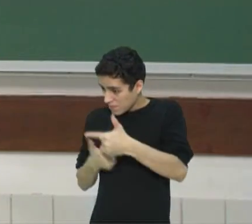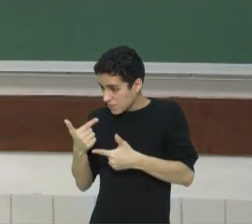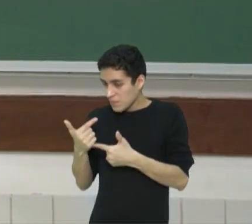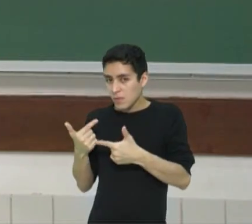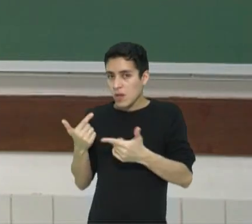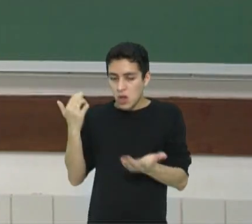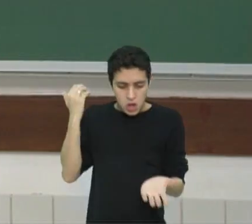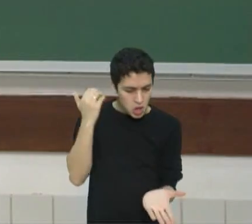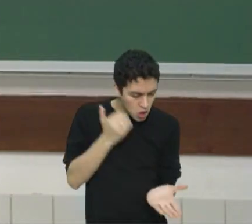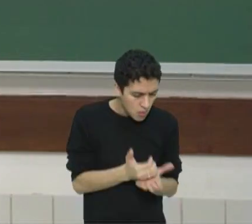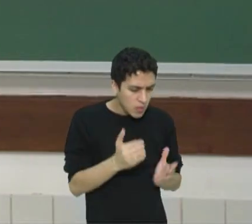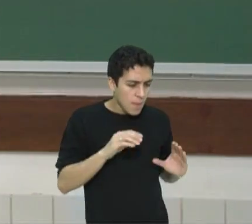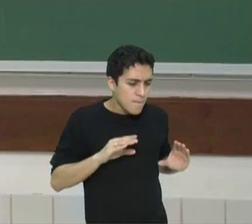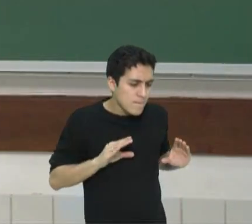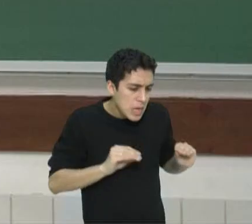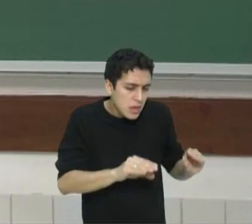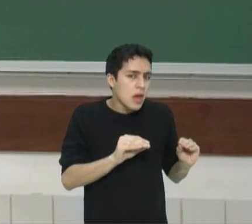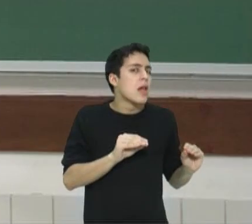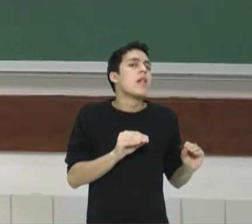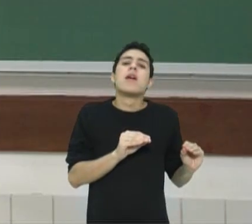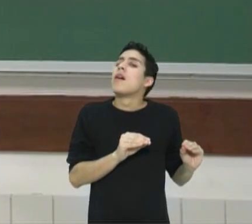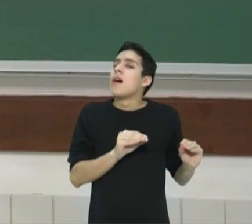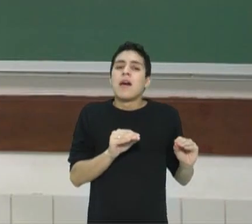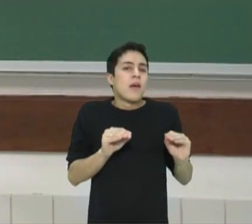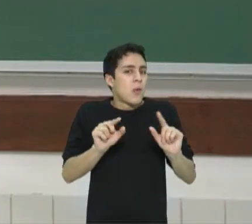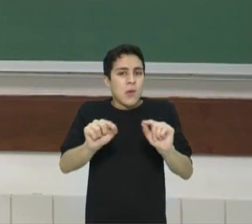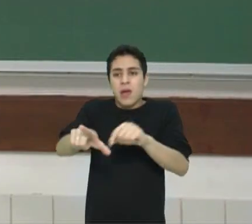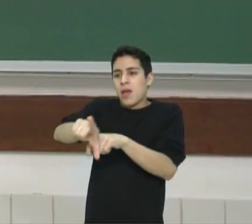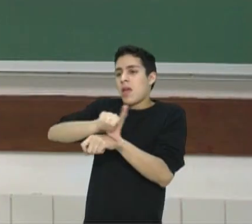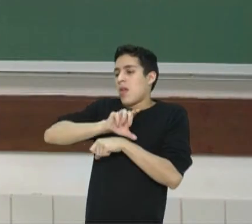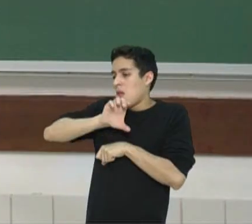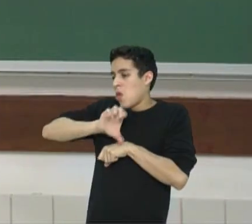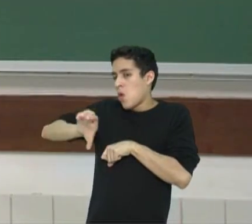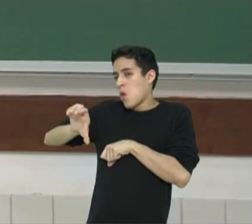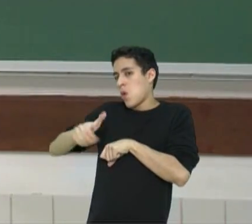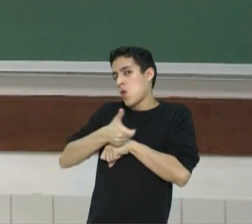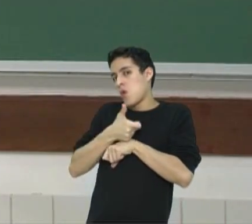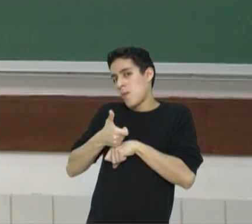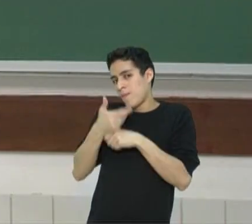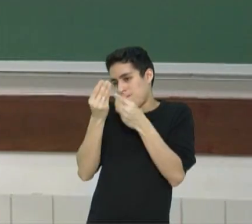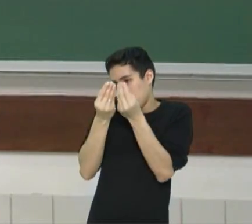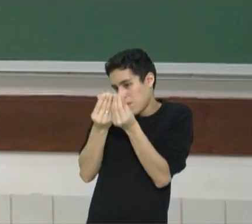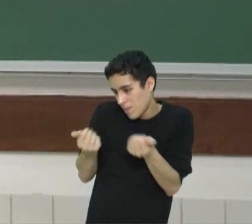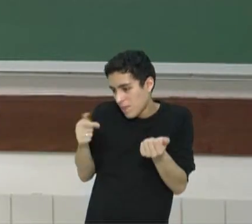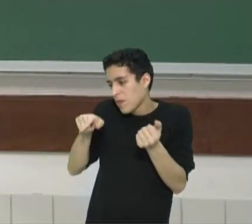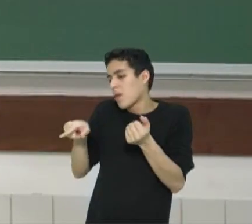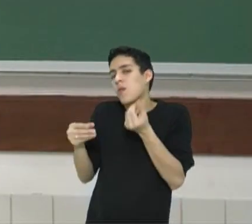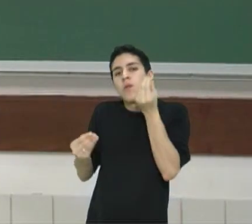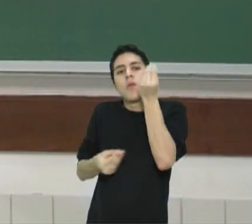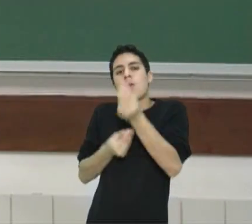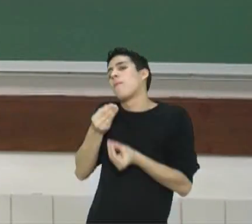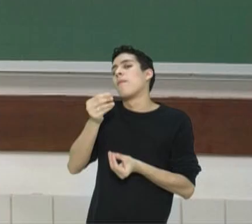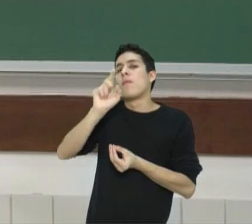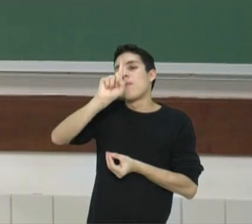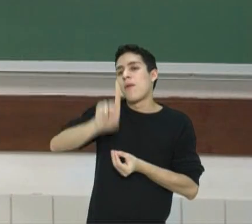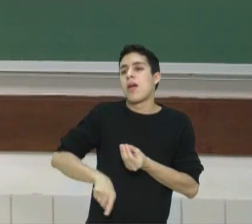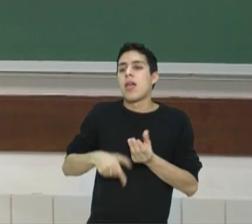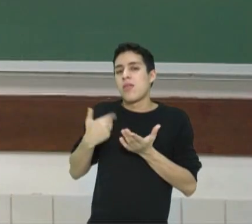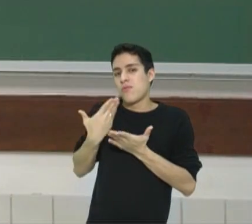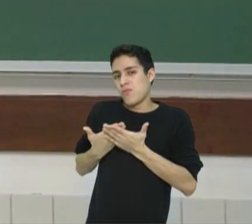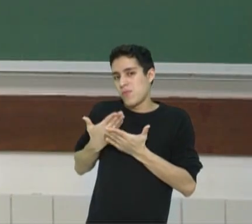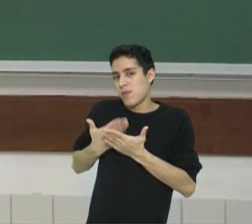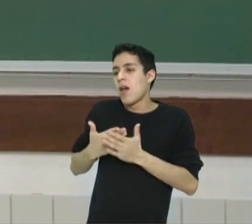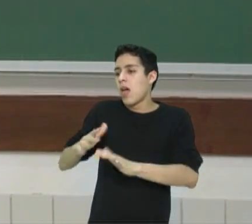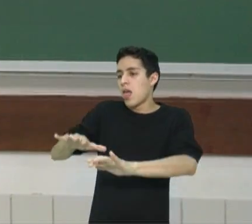de um posto de trabalho começou a operar máquinas precisa de qualificação profissional e isso você só consegue estudando o nono